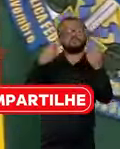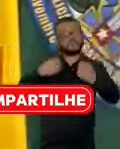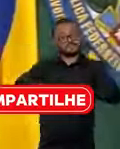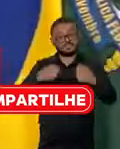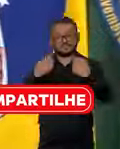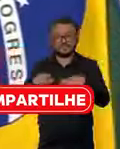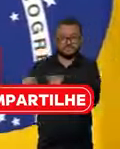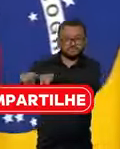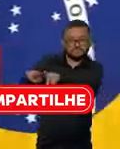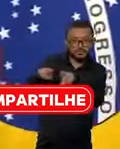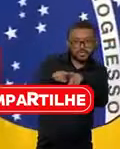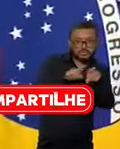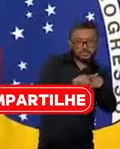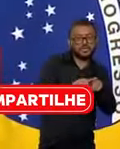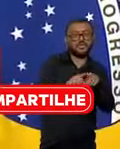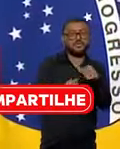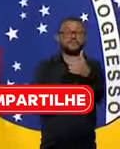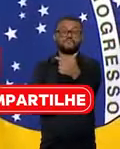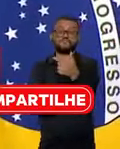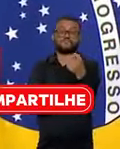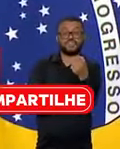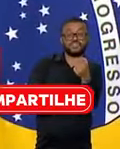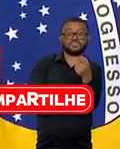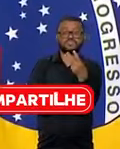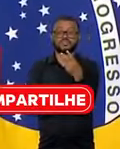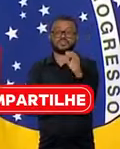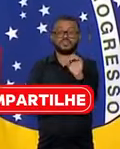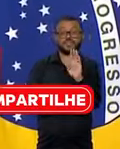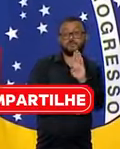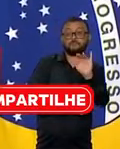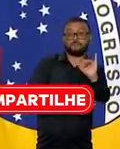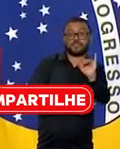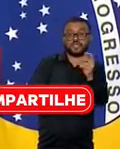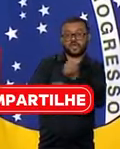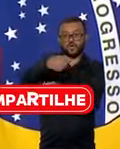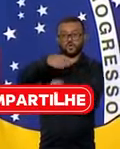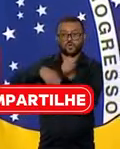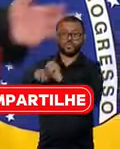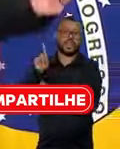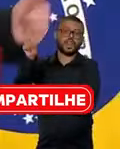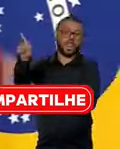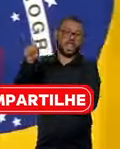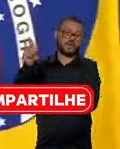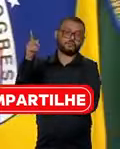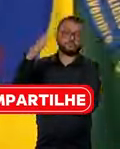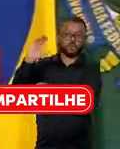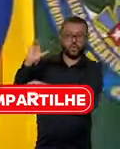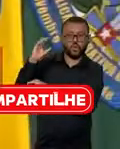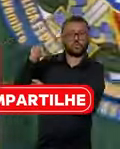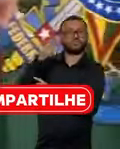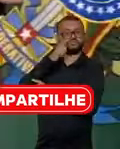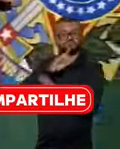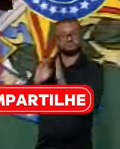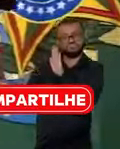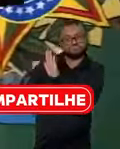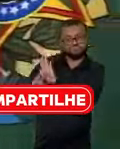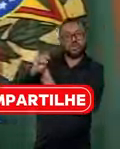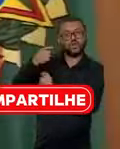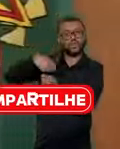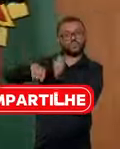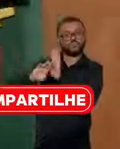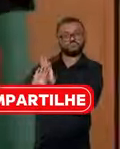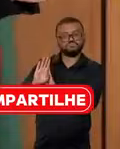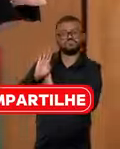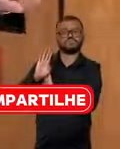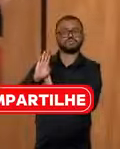que a gente tenha 20 ou 30 bilhões de comércio para crescer a economia da Colômbia, para crescer a economia. Nós estamos